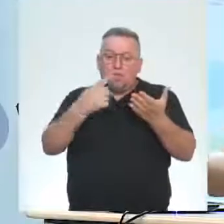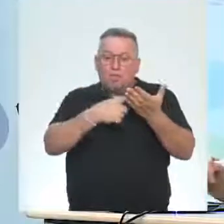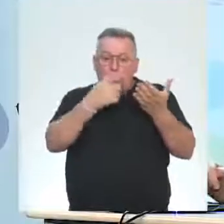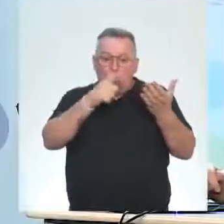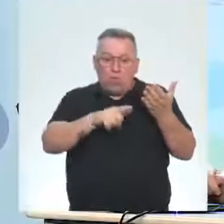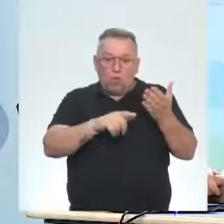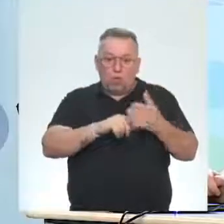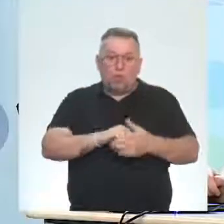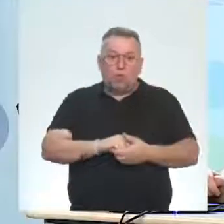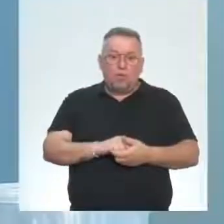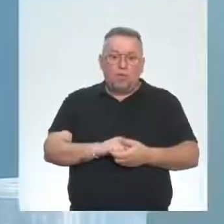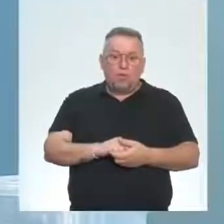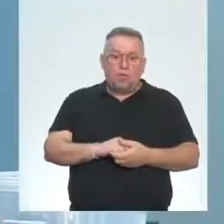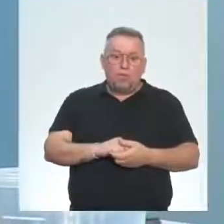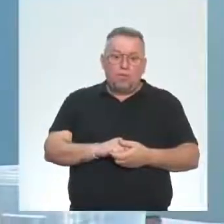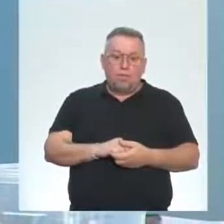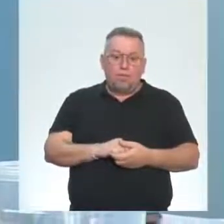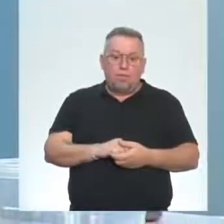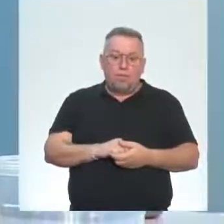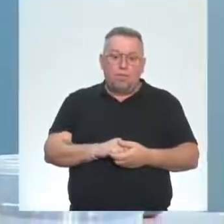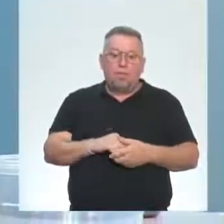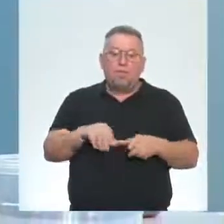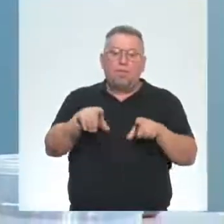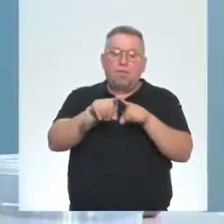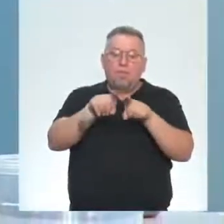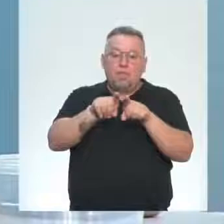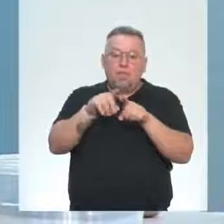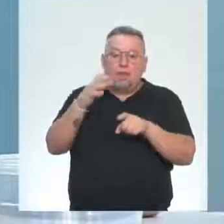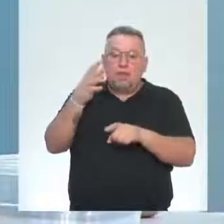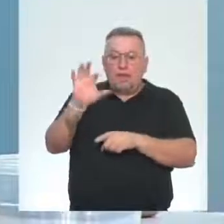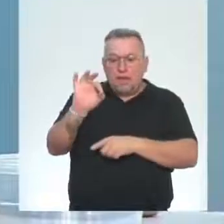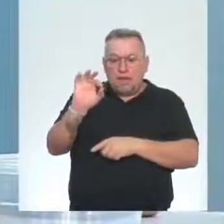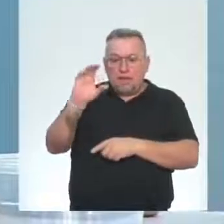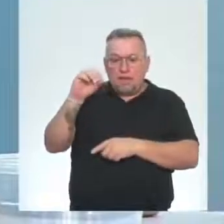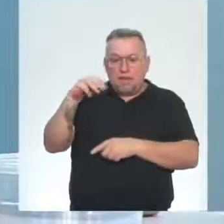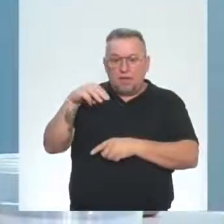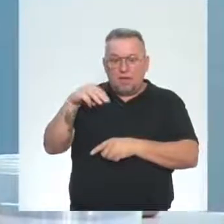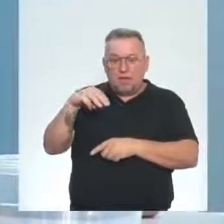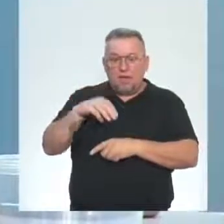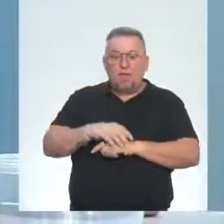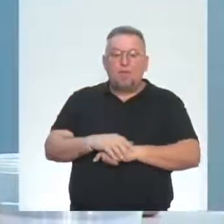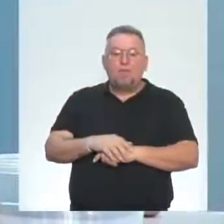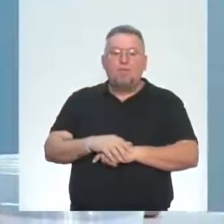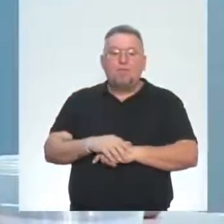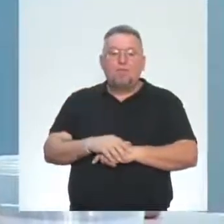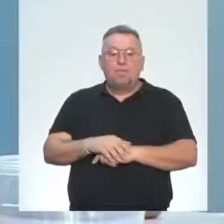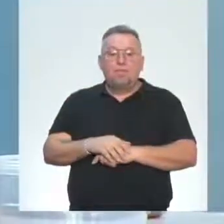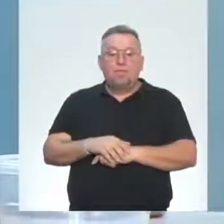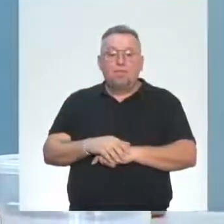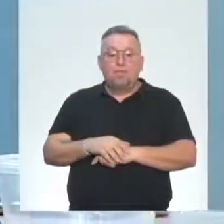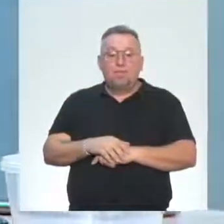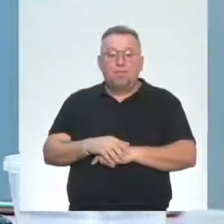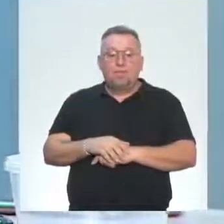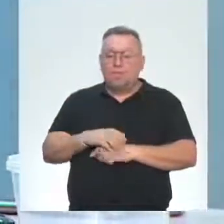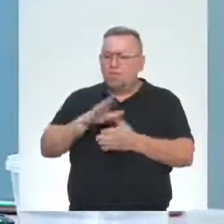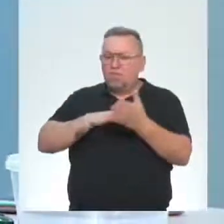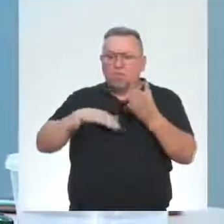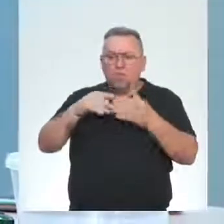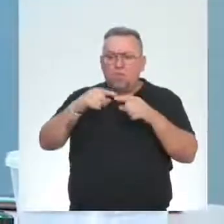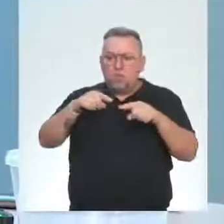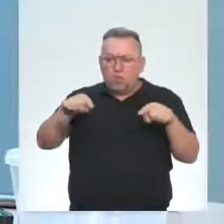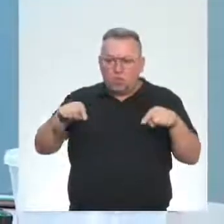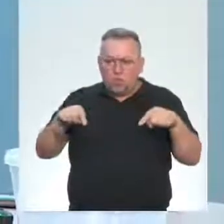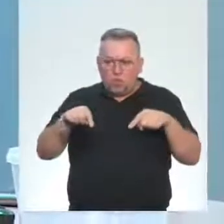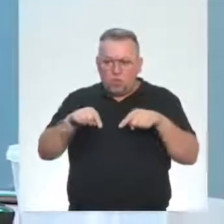tudo travado, ó. Aqui também, ó, deu os 10, opa, abriu, 10 centímetros também. De todos os lados, tá